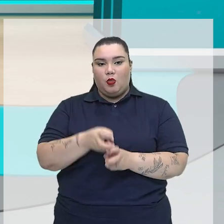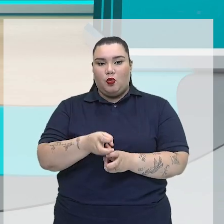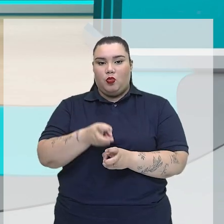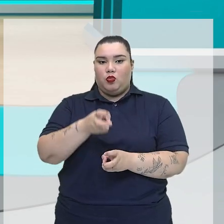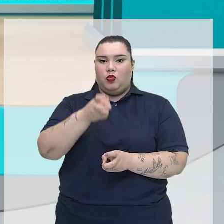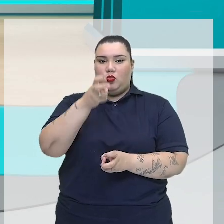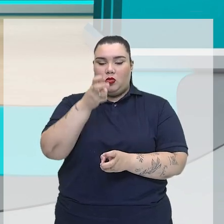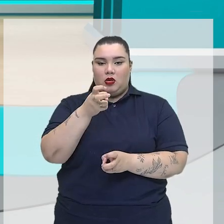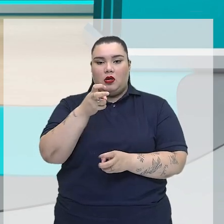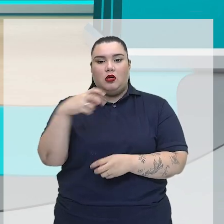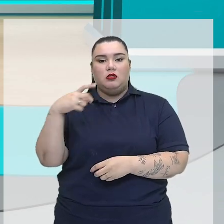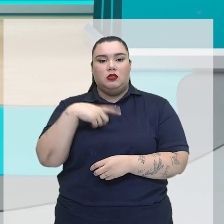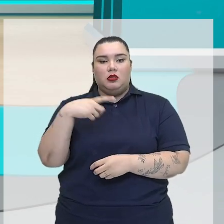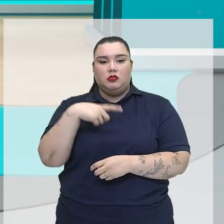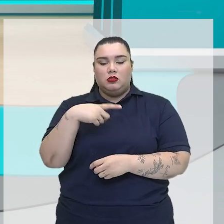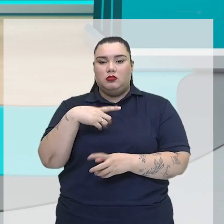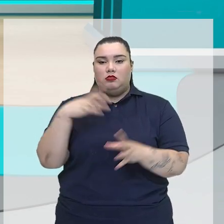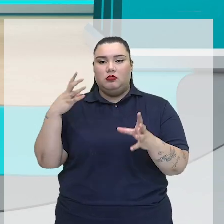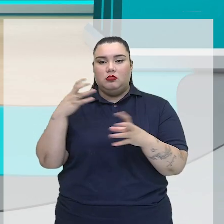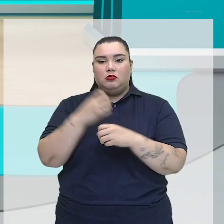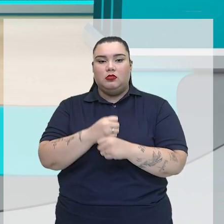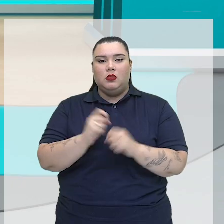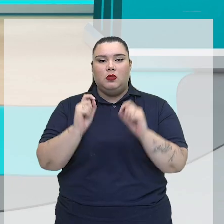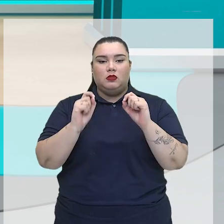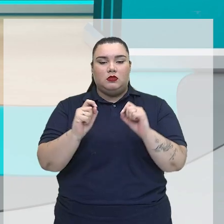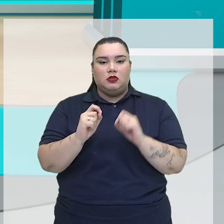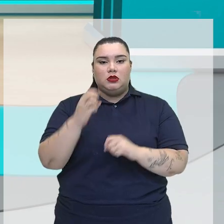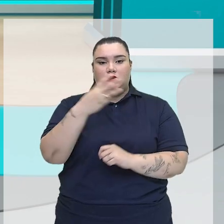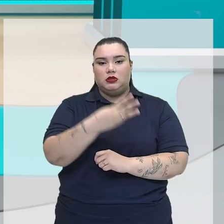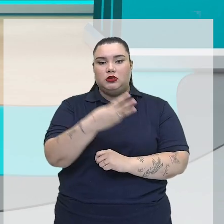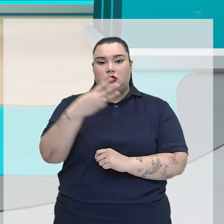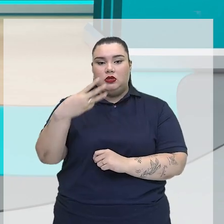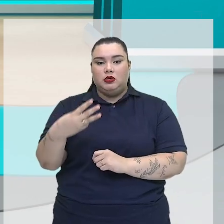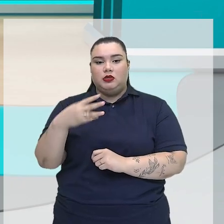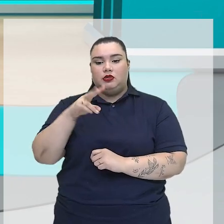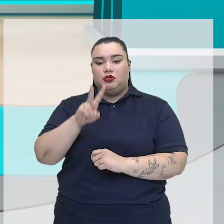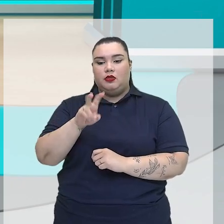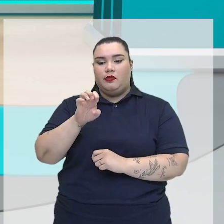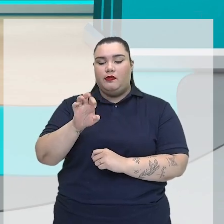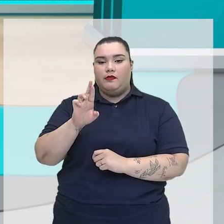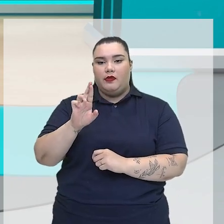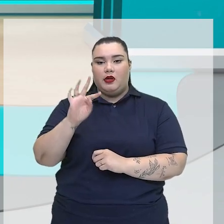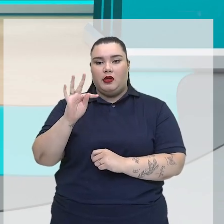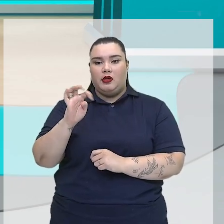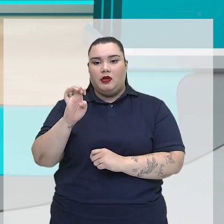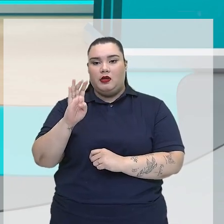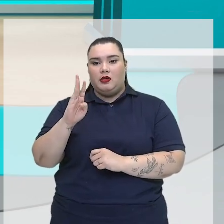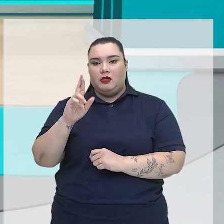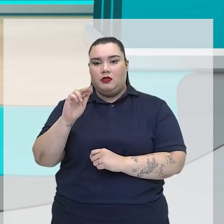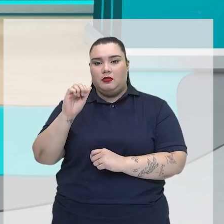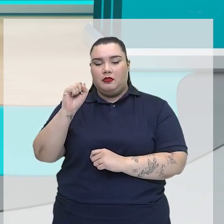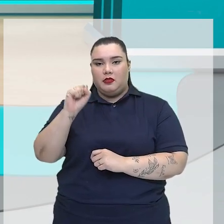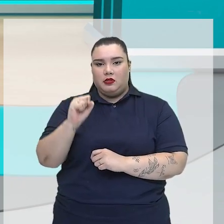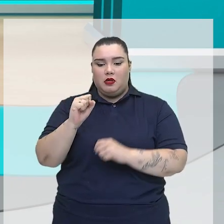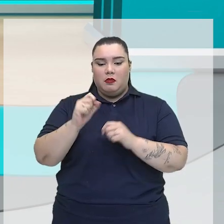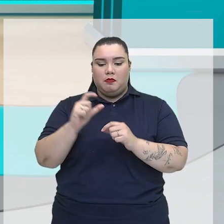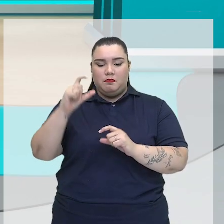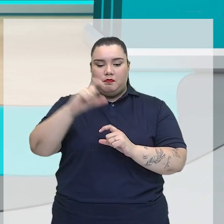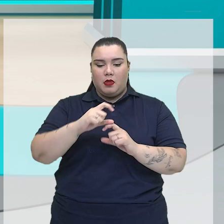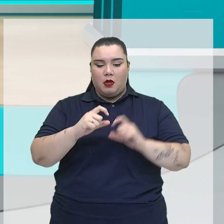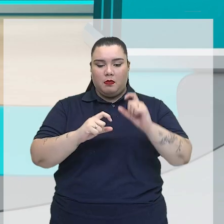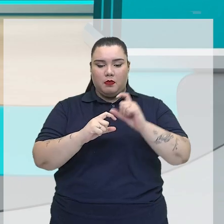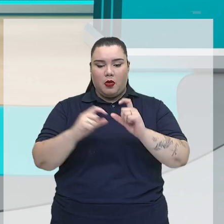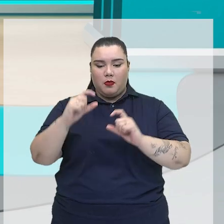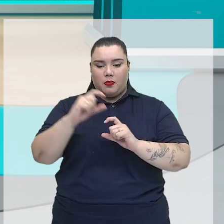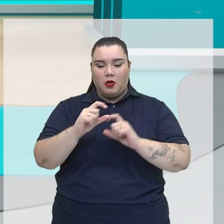vertebral, ela possui ao todo 33 vértebras. É como se fosse um Lego, né? Uma em cima da